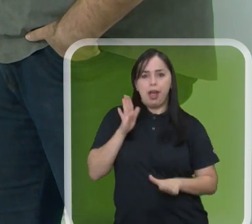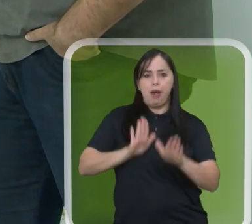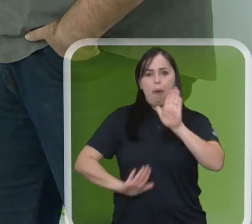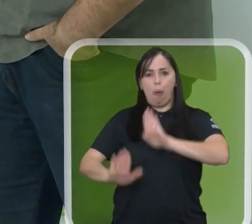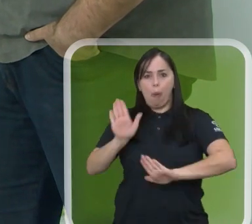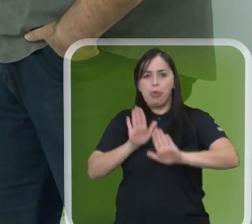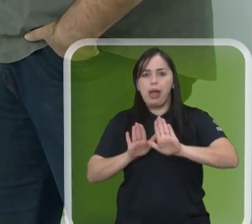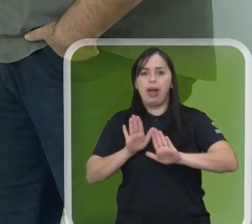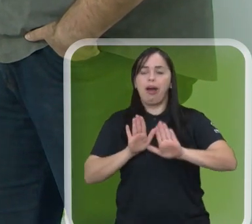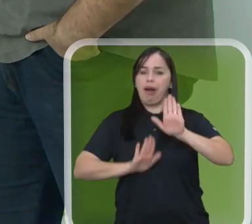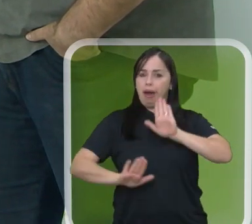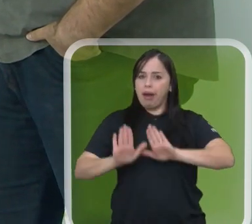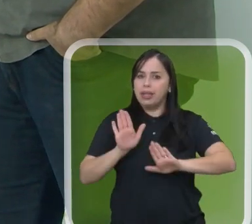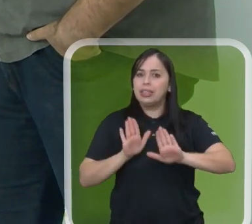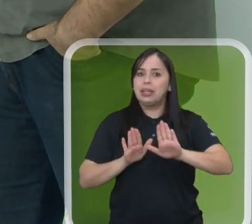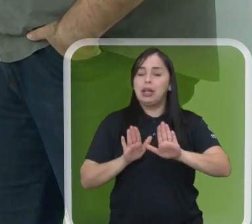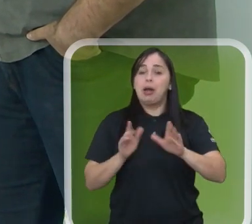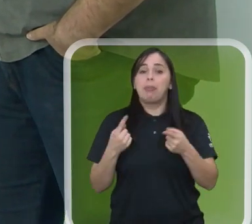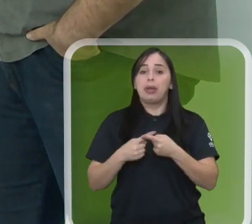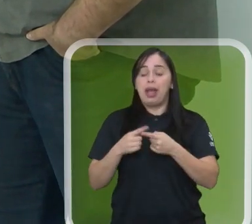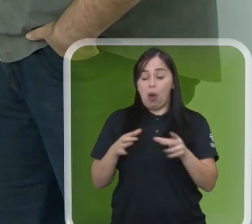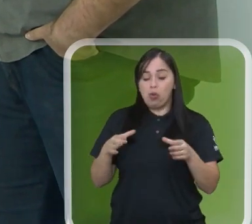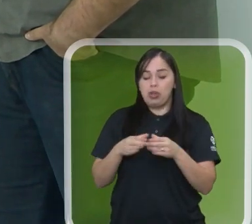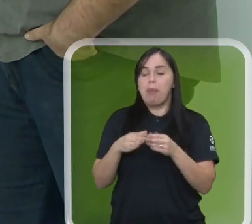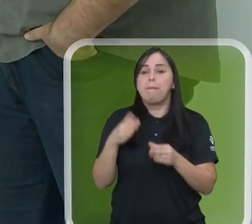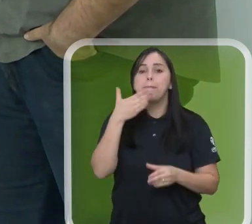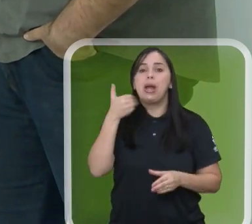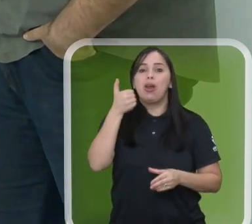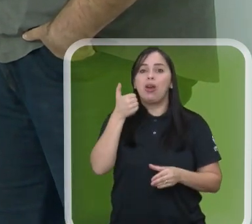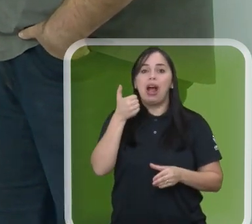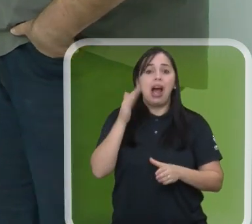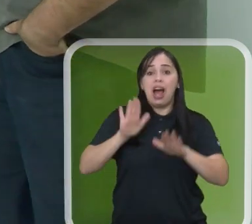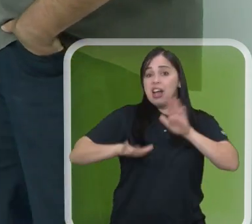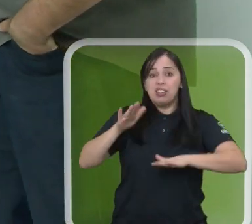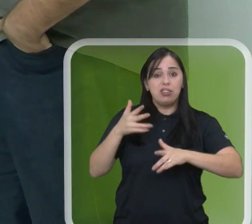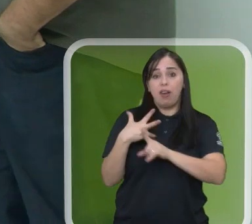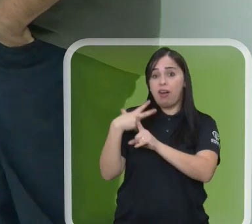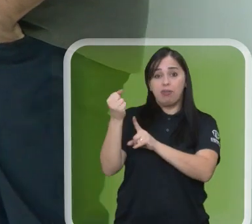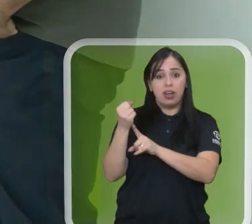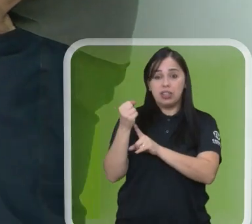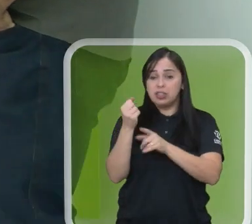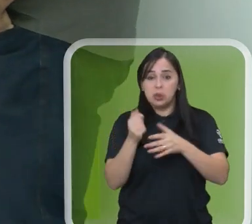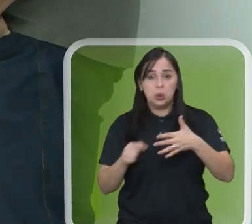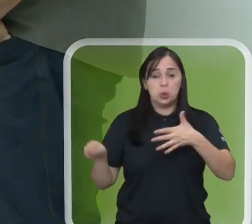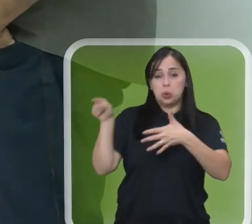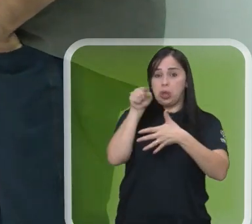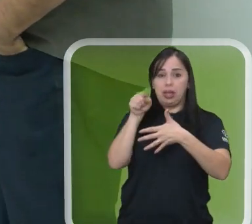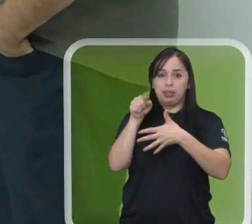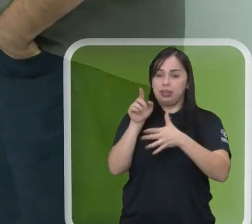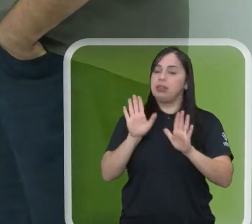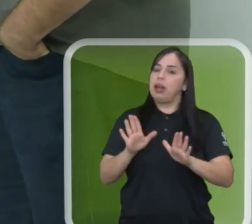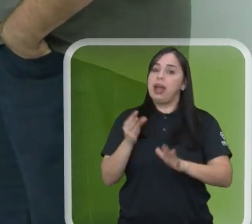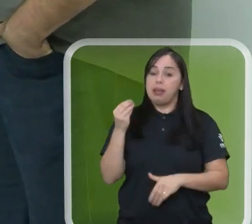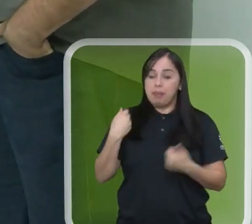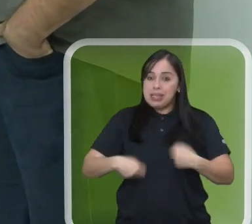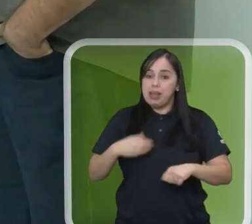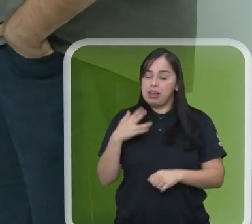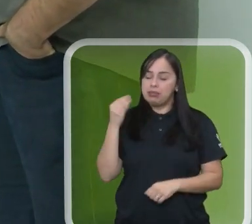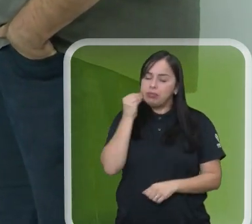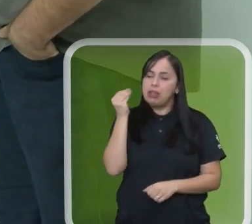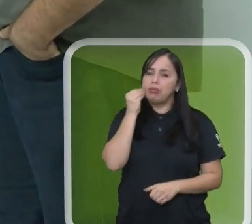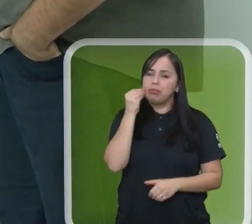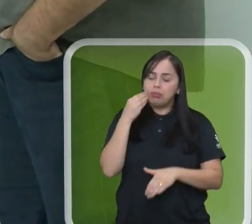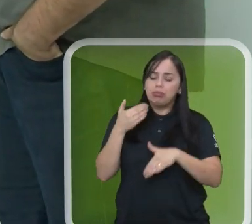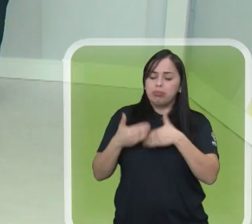vezes, o melhor time ele vai chegar, tá? Você tem sempre fazer o melhor, tentar fazer o melhor. Mas às vezes